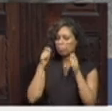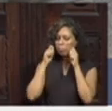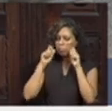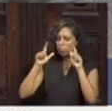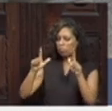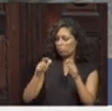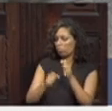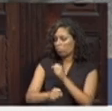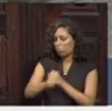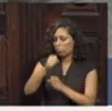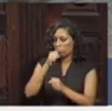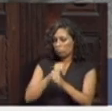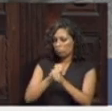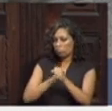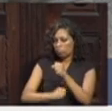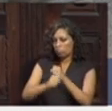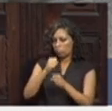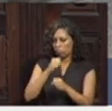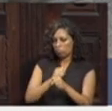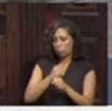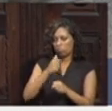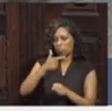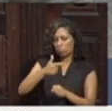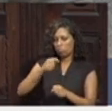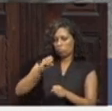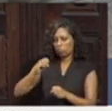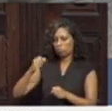depois de realização de audiências públicas,